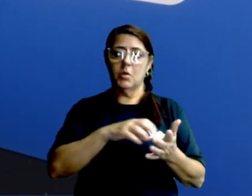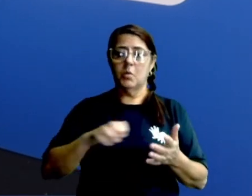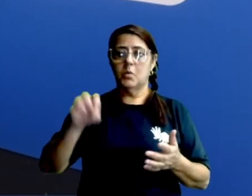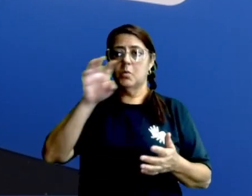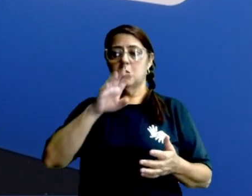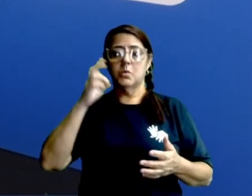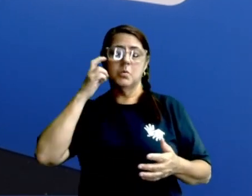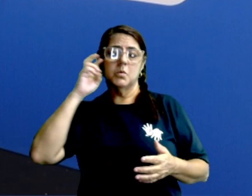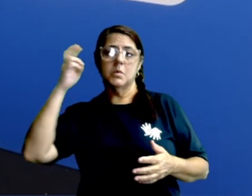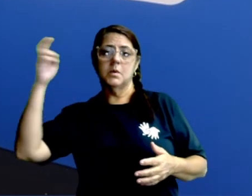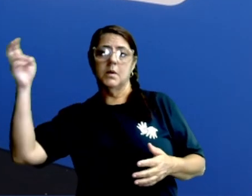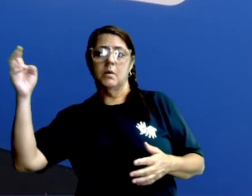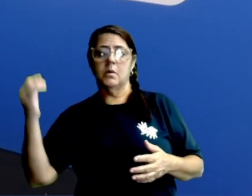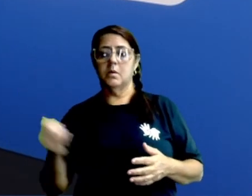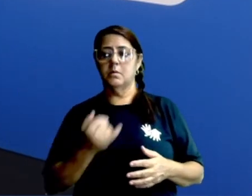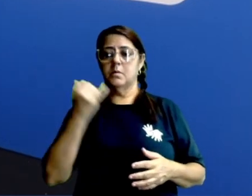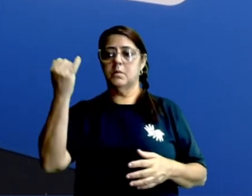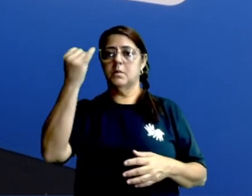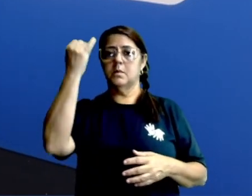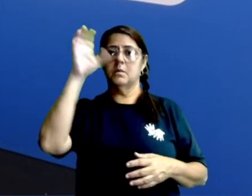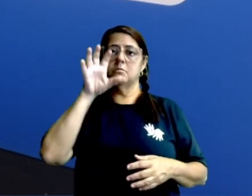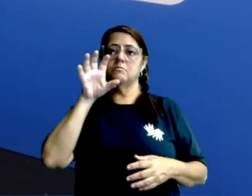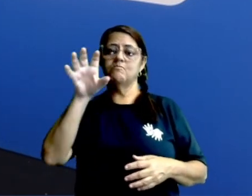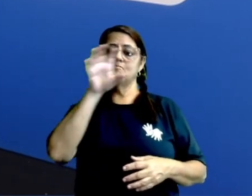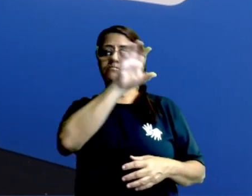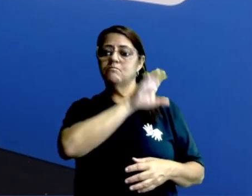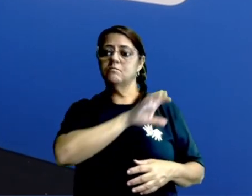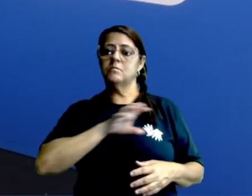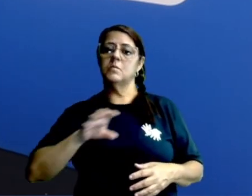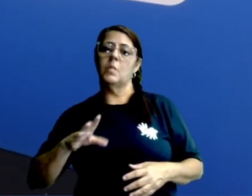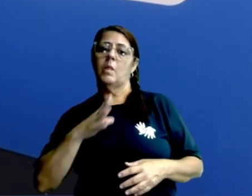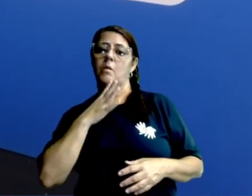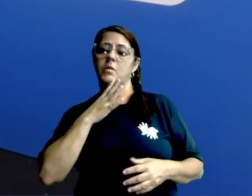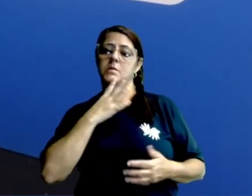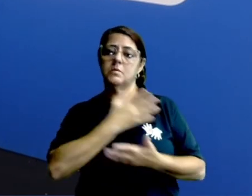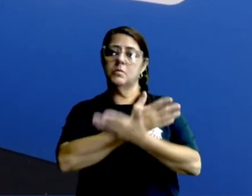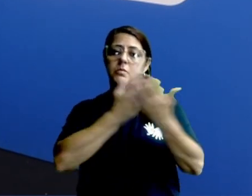desse continente, que é tão importante e tão significativo e que influencia